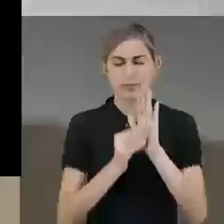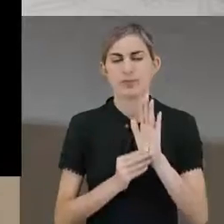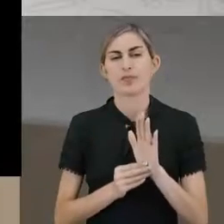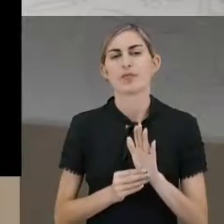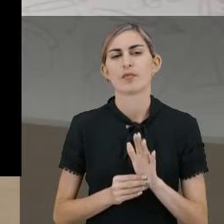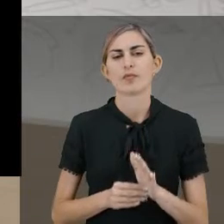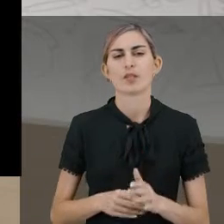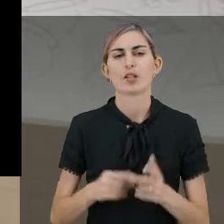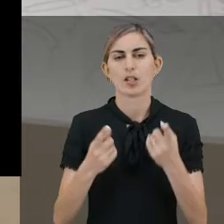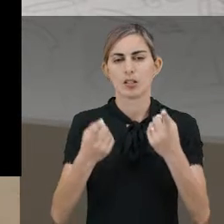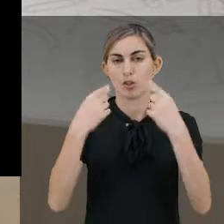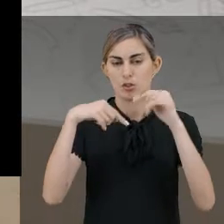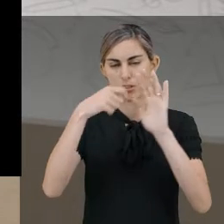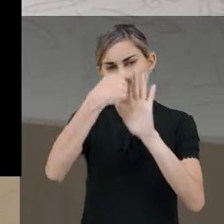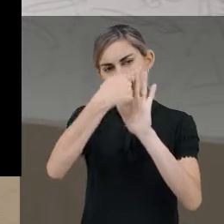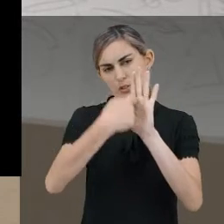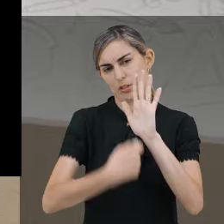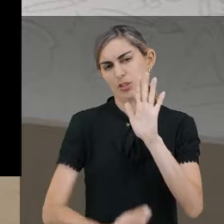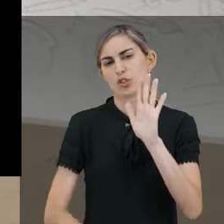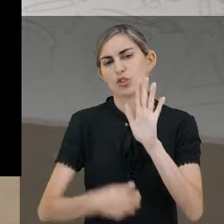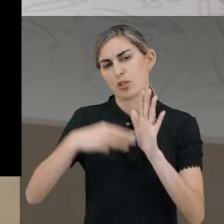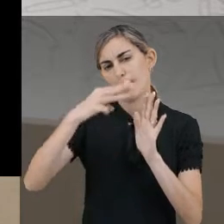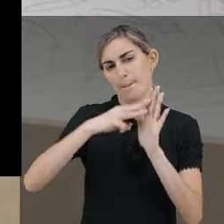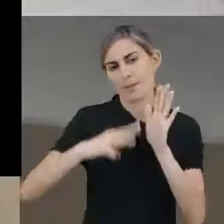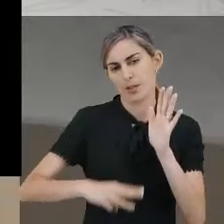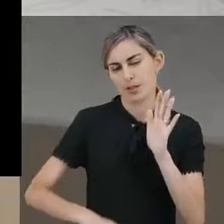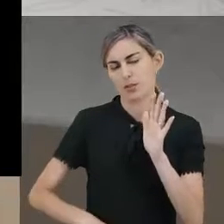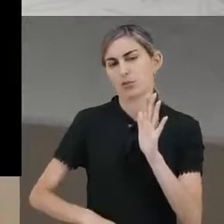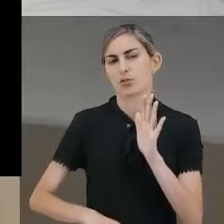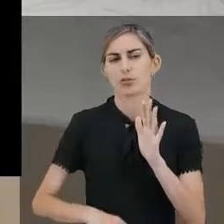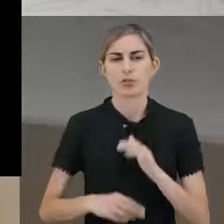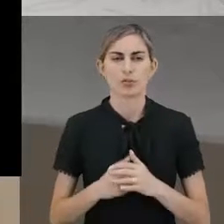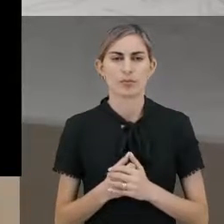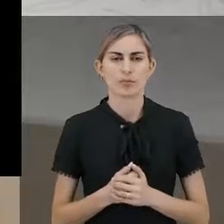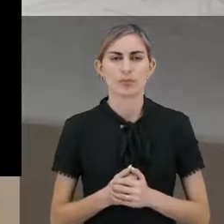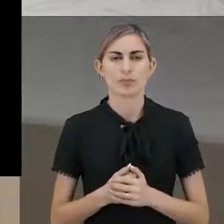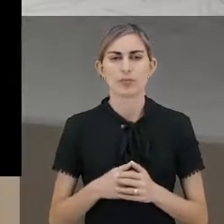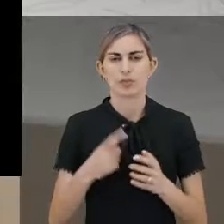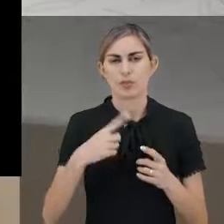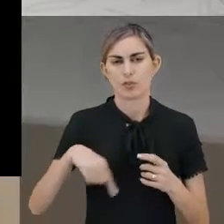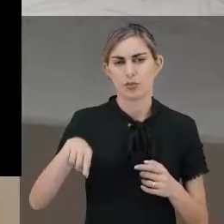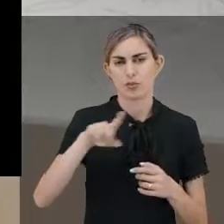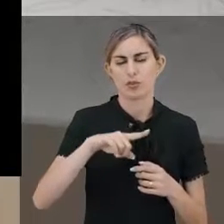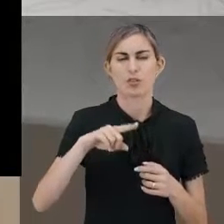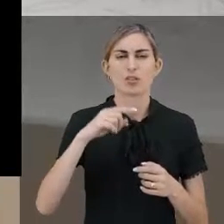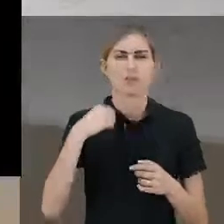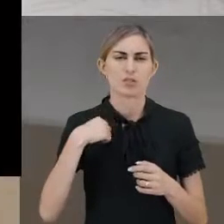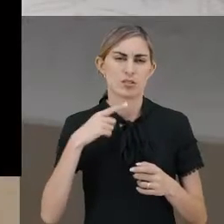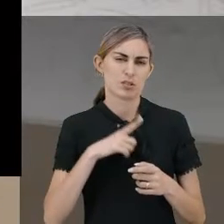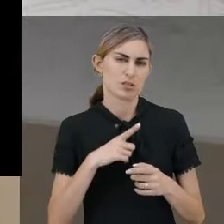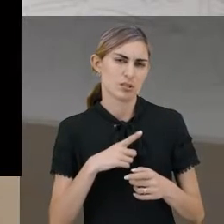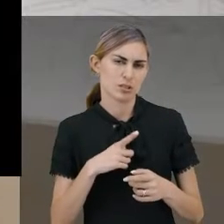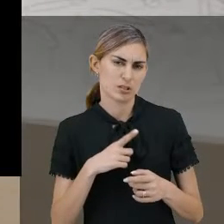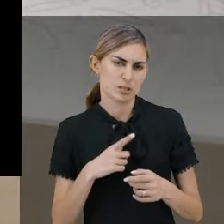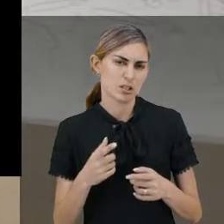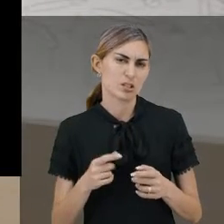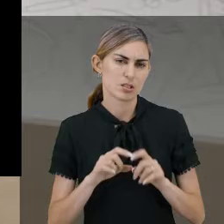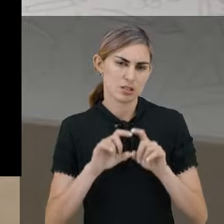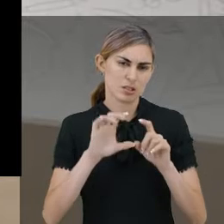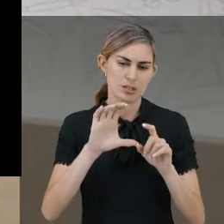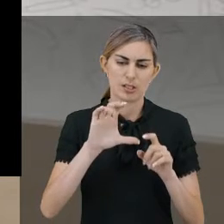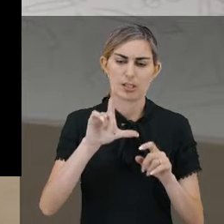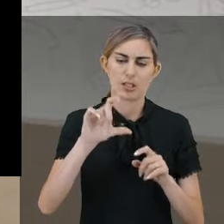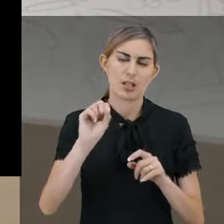nosso construtor, e a nossa lista de métodos get e set. Posteriormente, nós iremos ter a